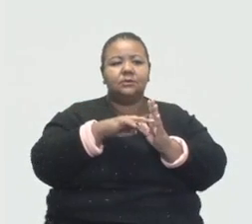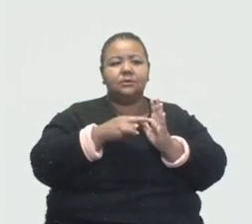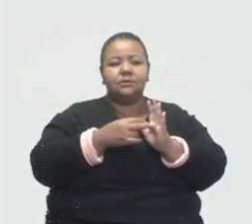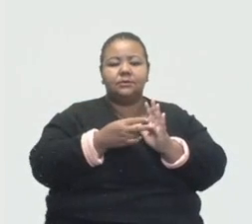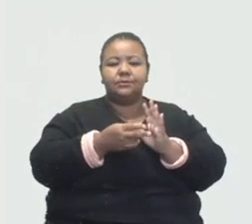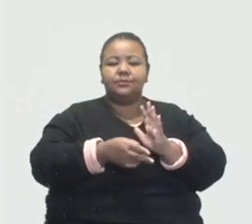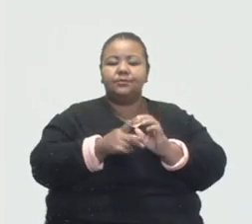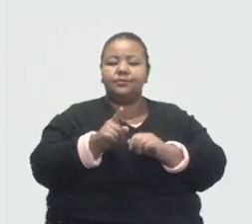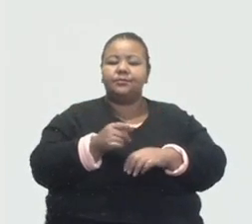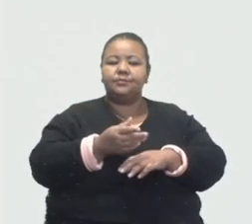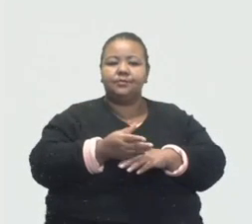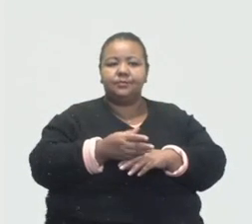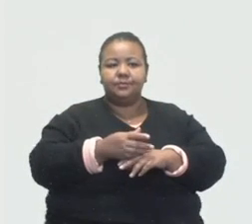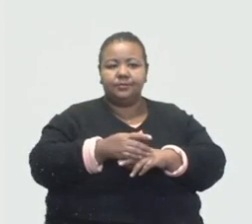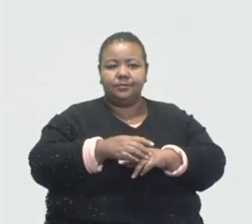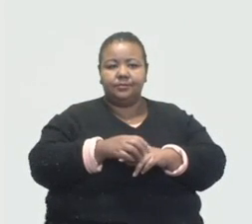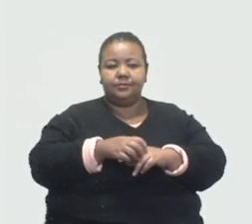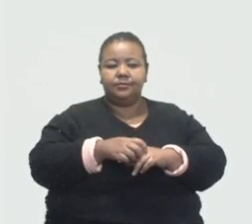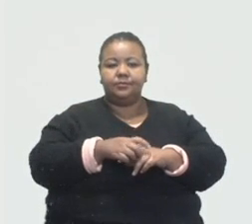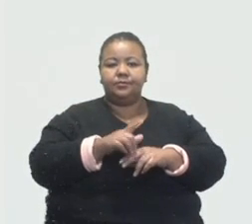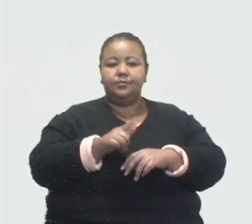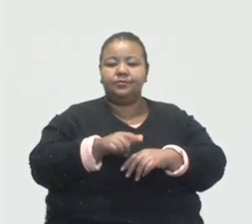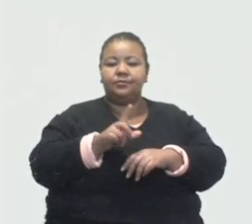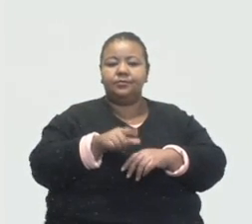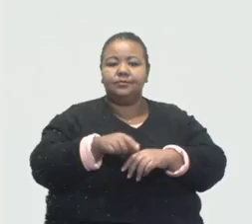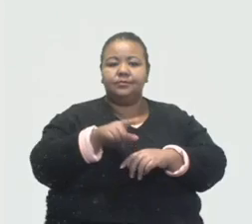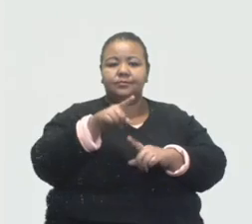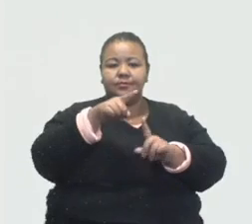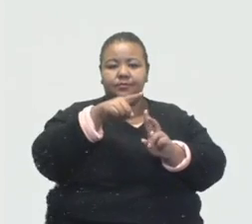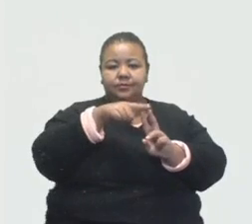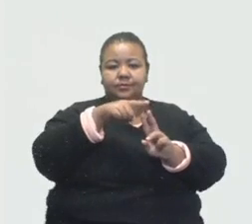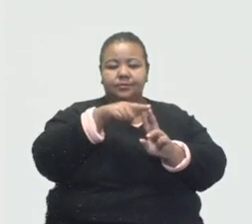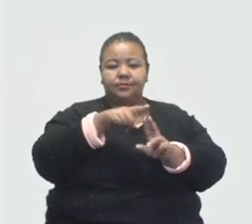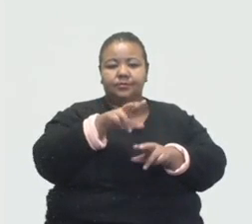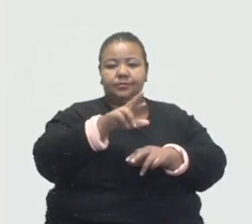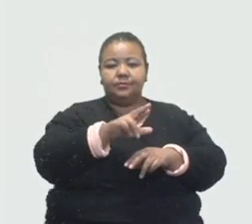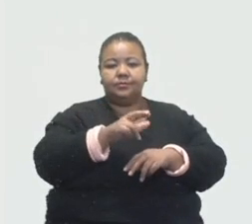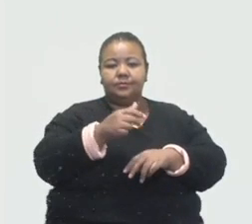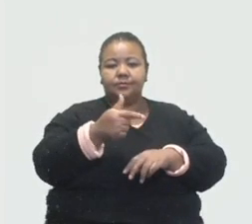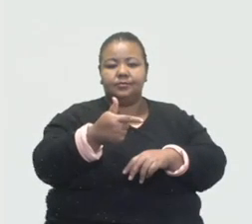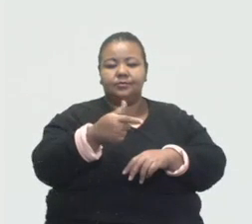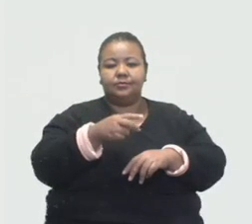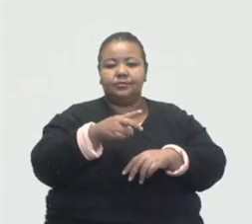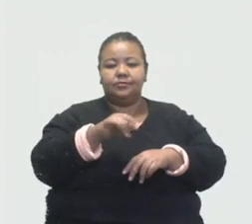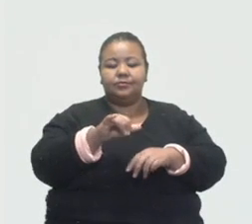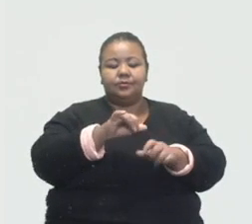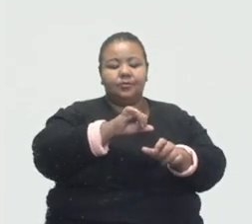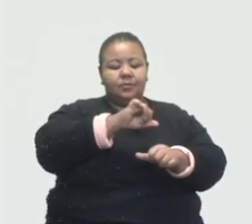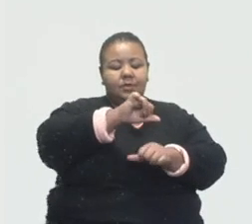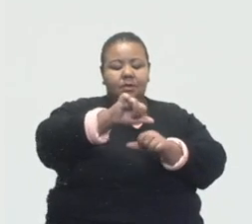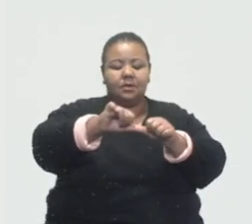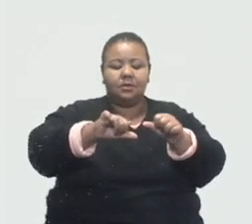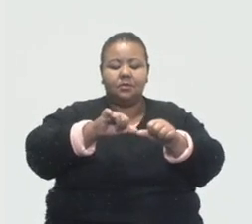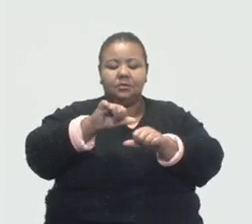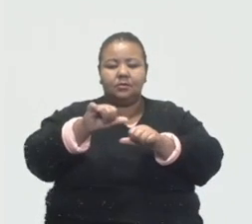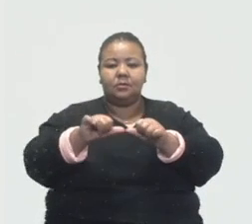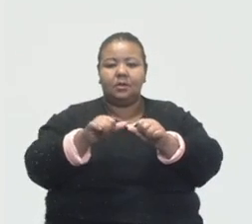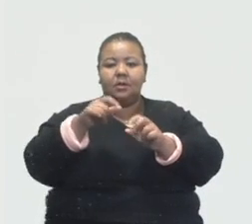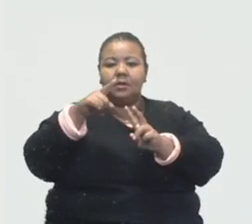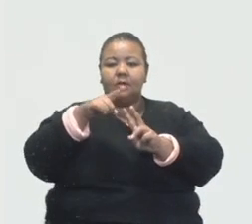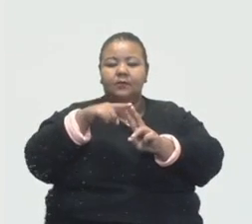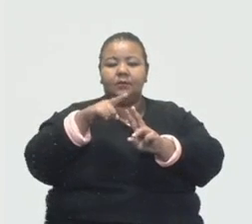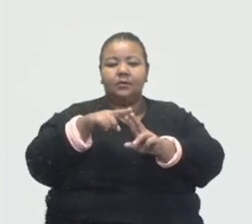nós temos aqui um vetor dado no R2 e eu vou transformar em um vetor do R3.